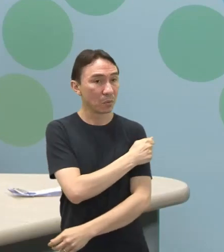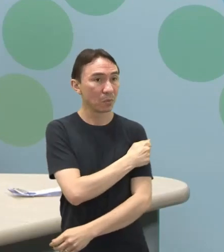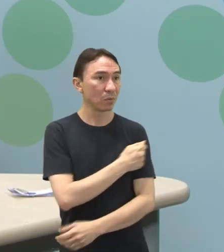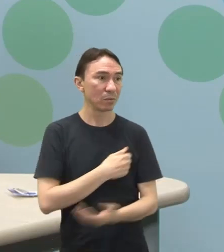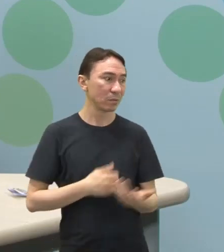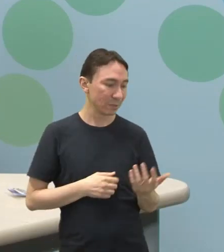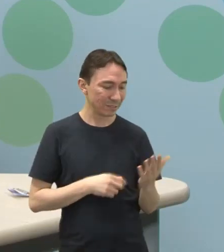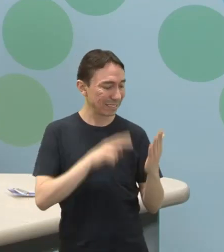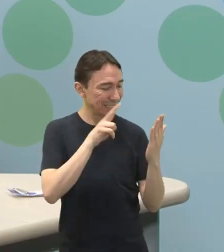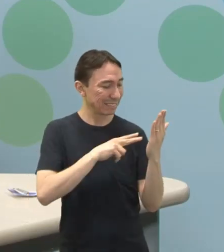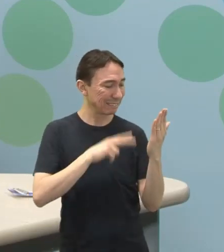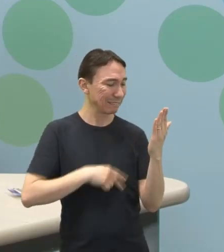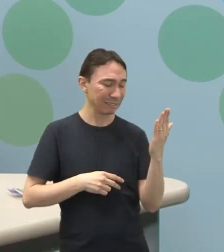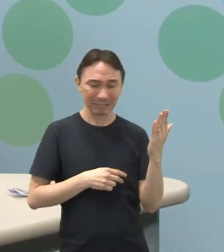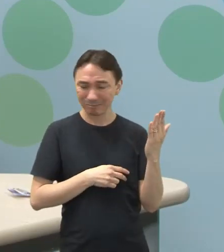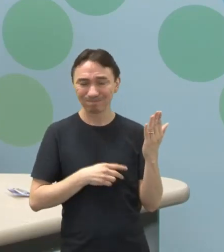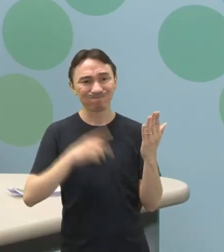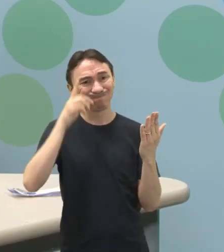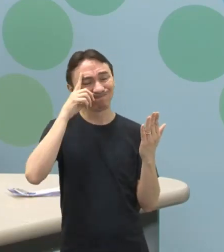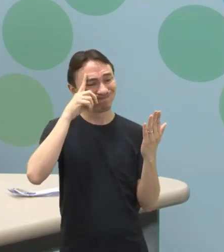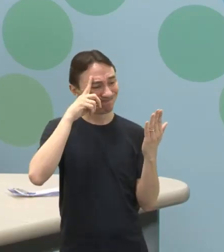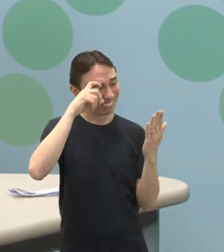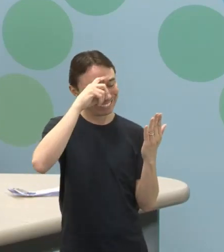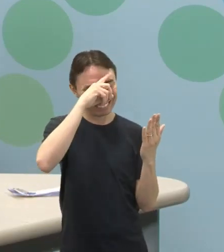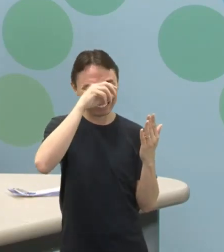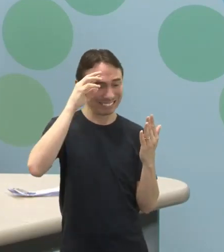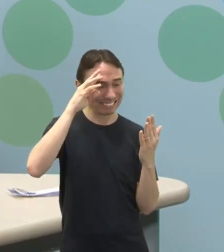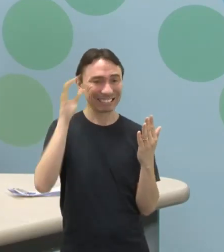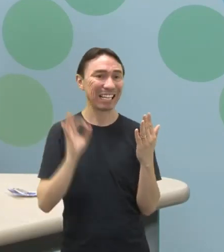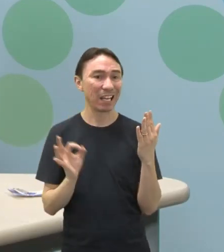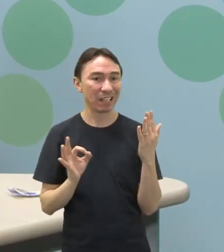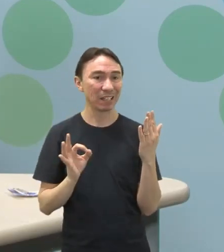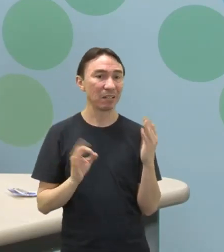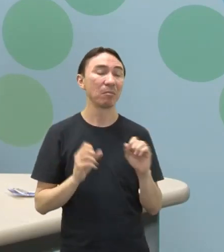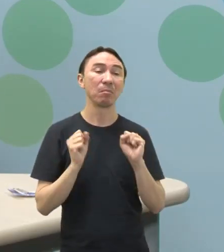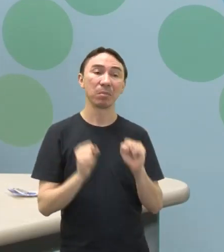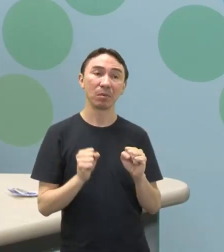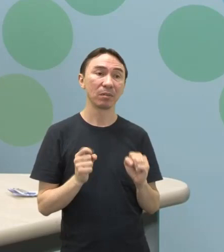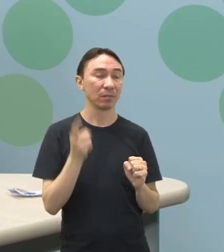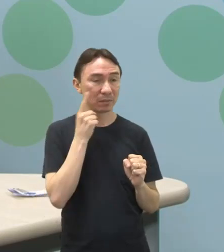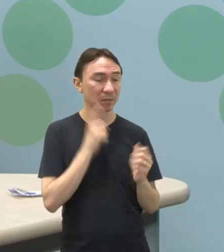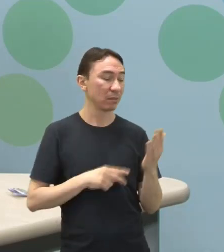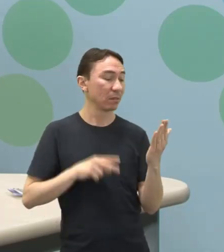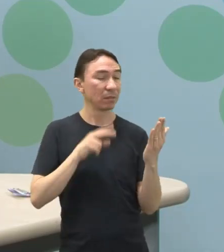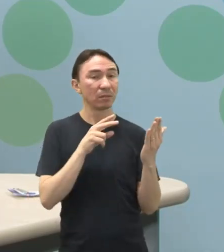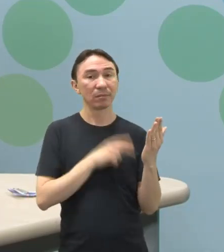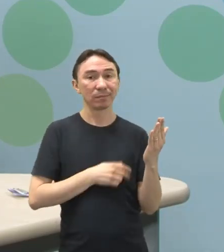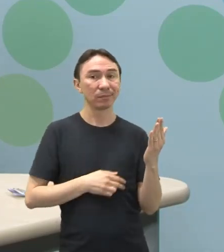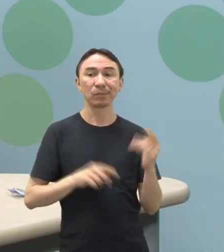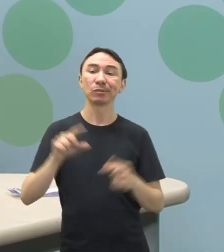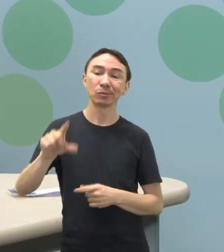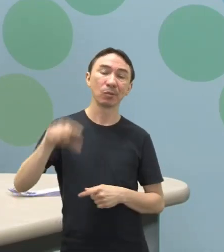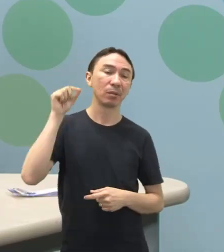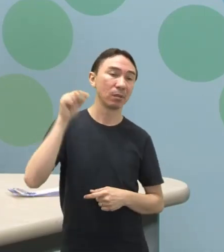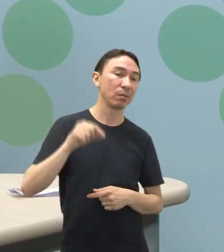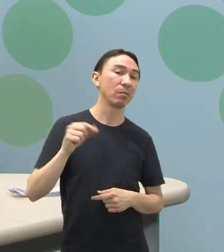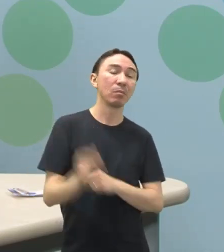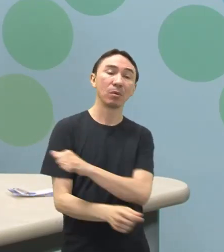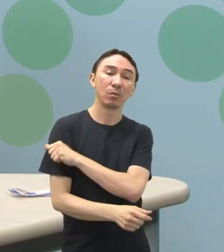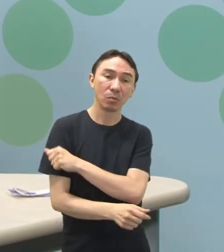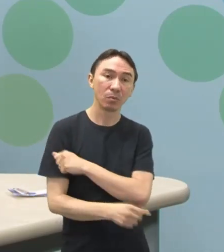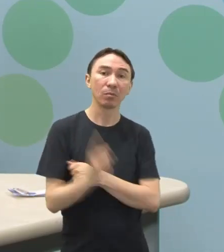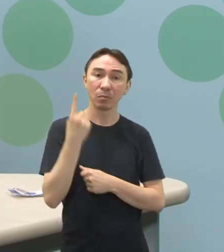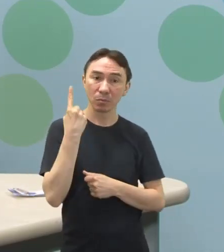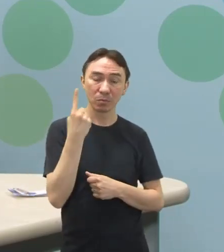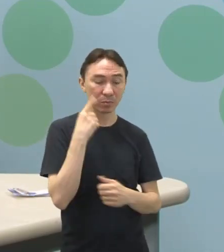né podemos montar um grupo Inicial onde pode ser feita a leitura com todos vão nomear um estudante que possa ler para todos os